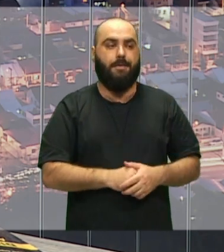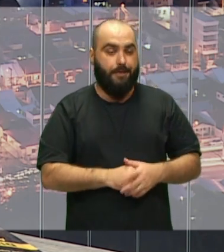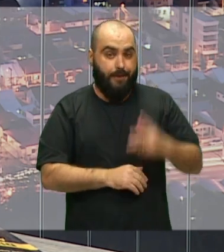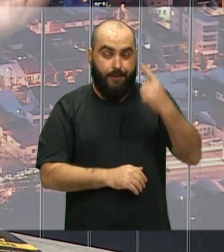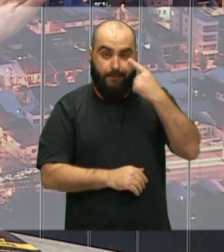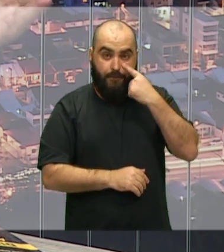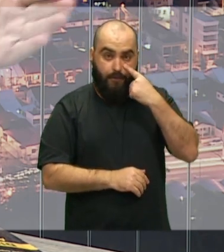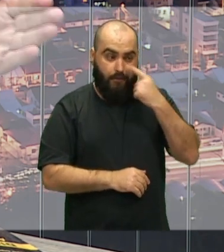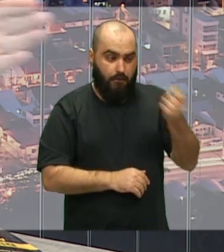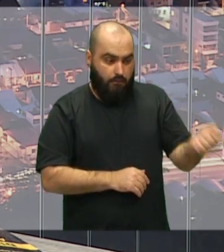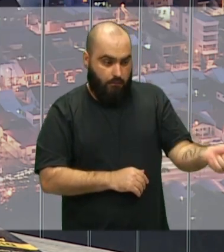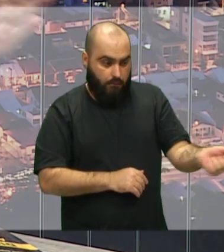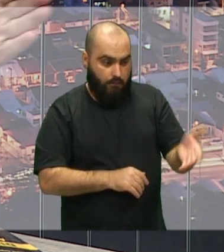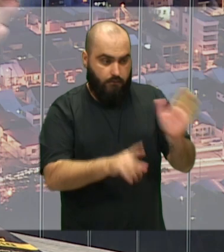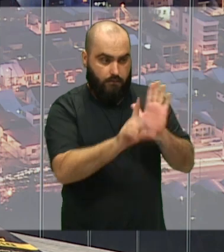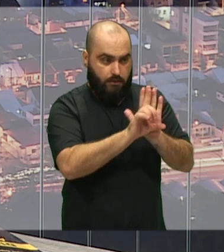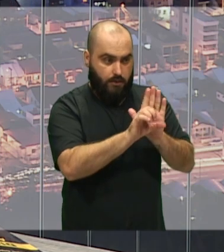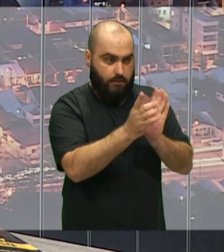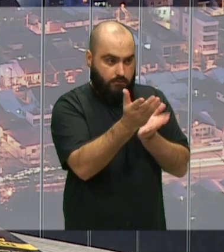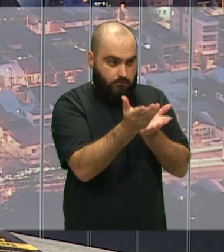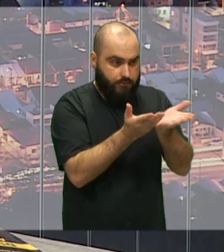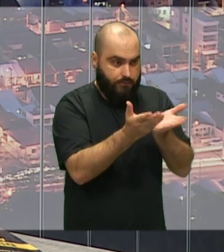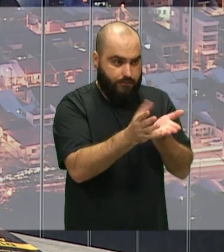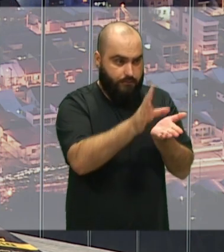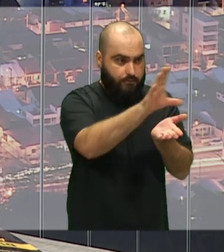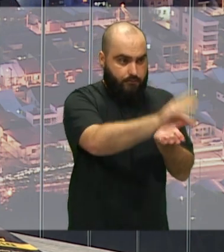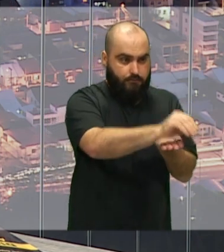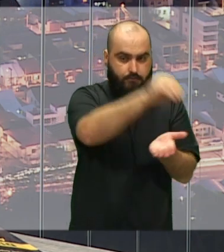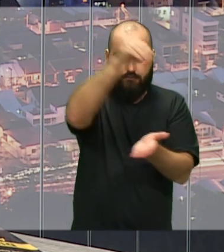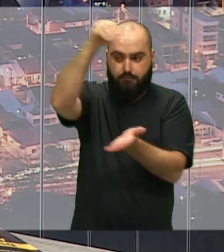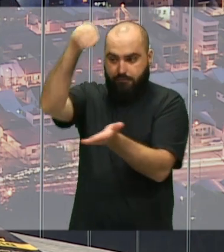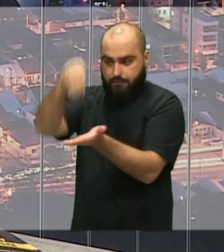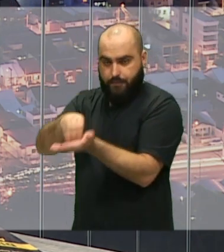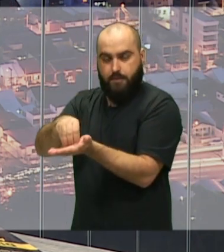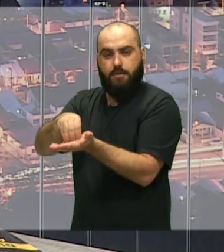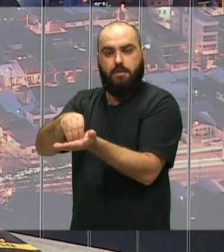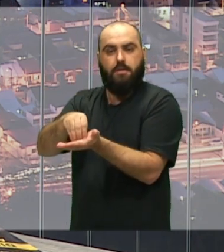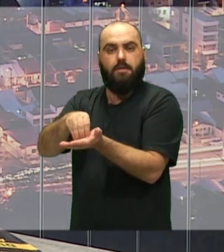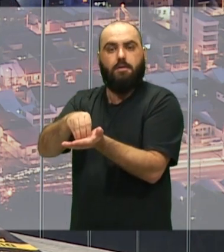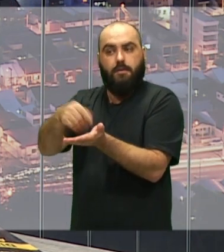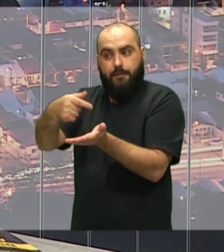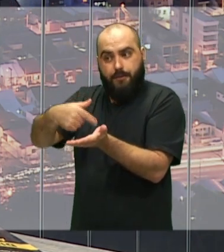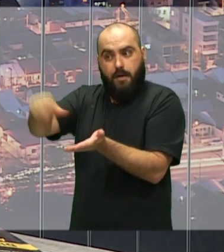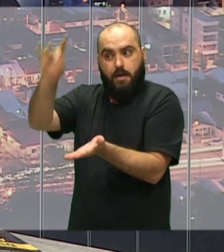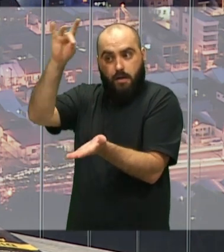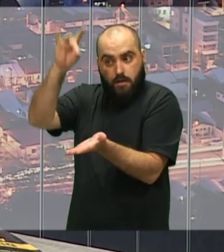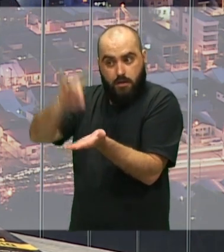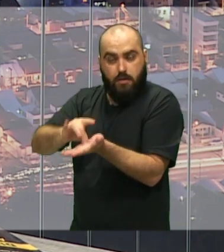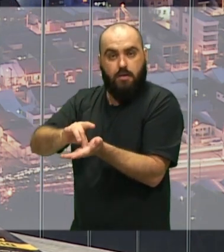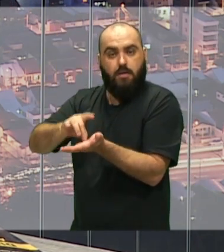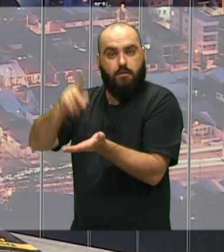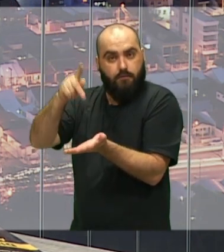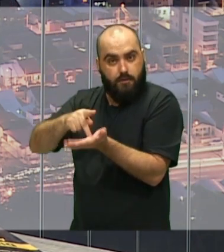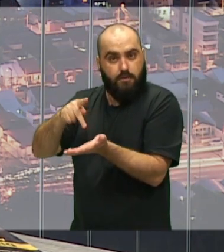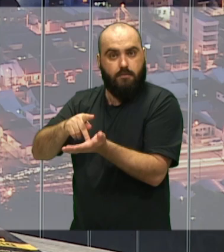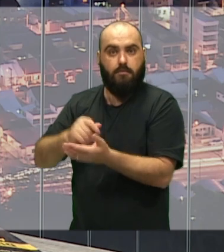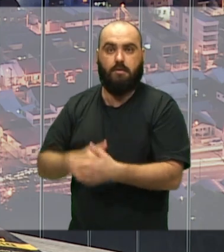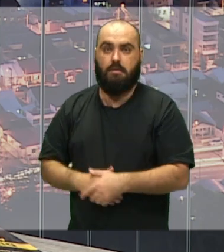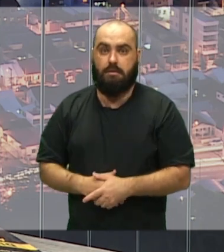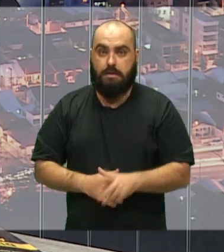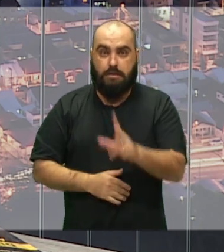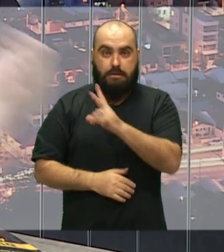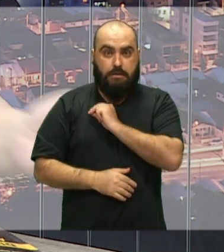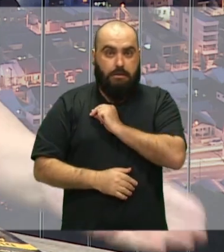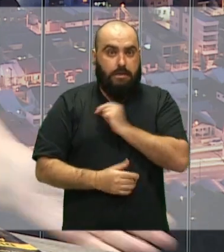nova lei e aplicá-la no caso concreto. Deve ter que estudar